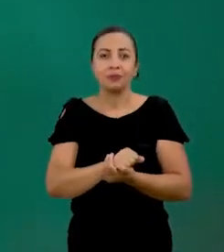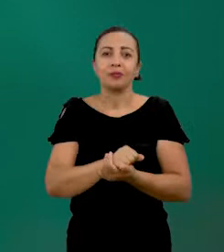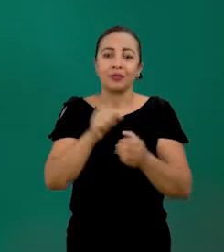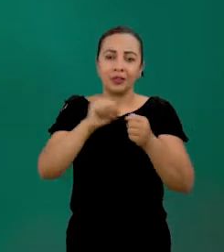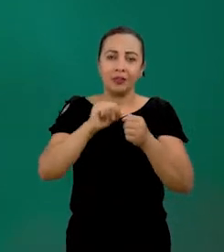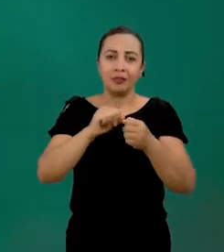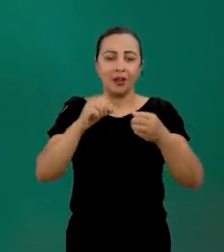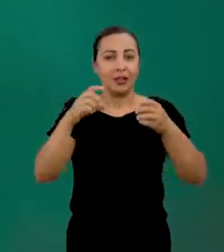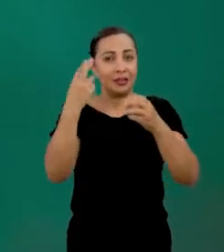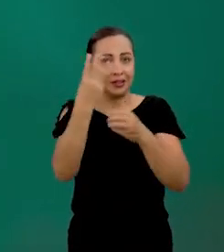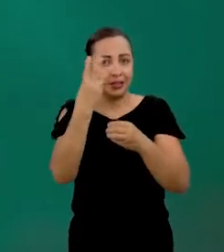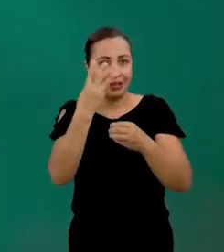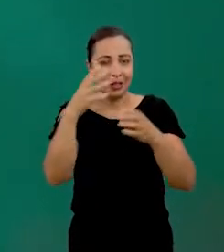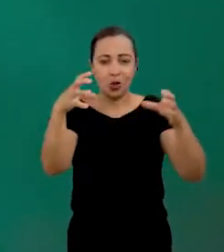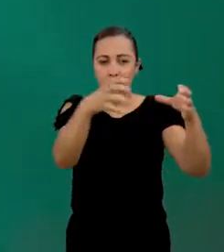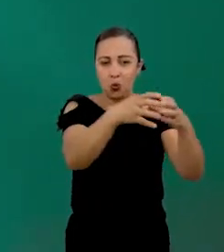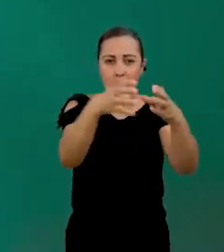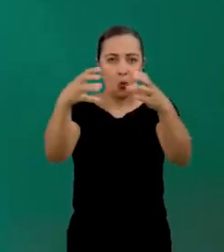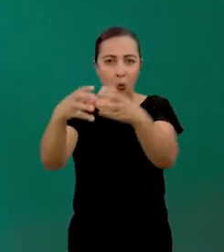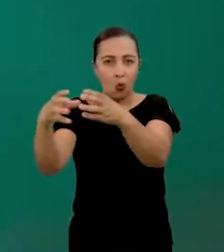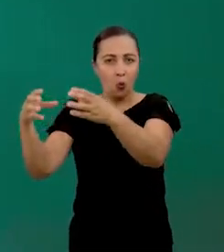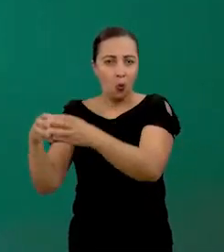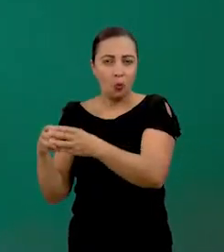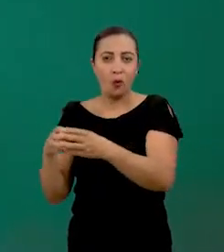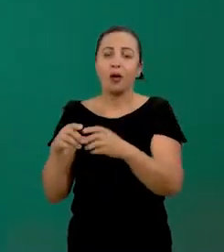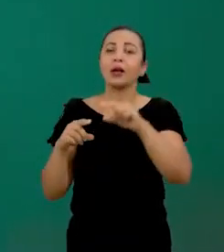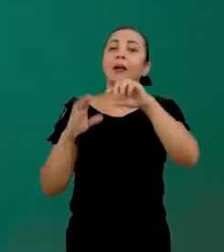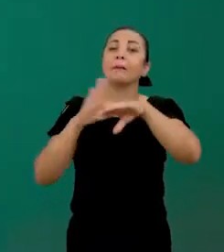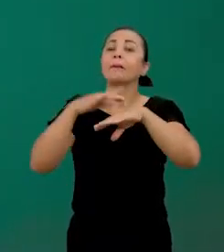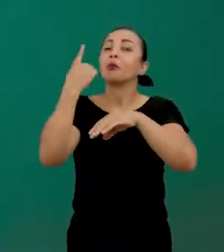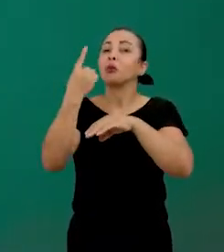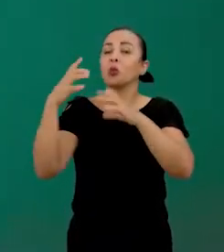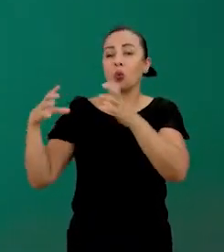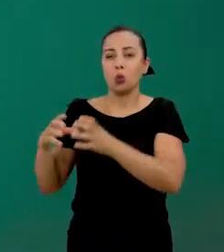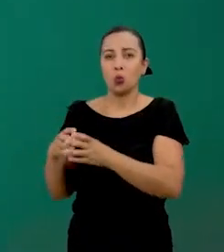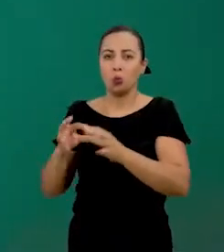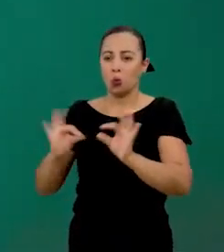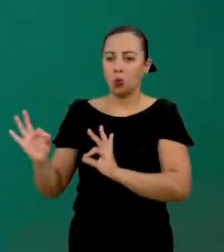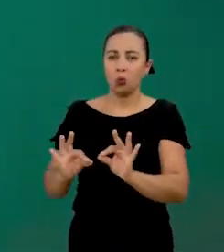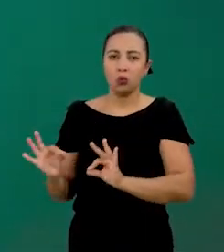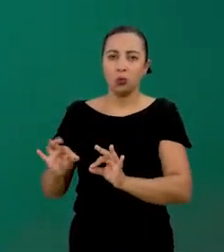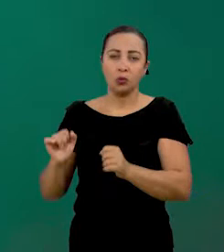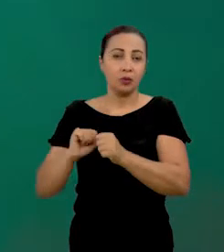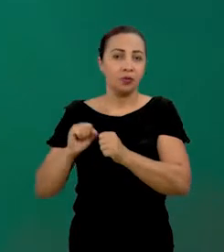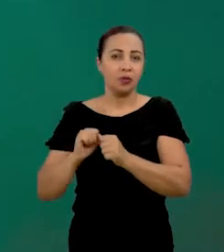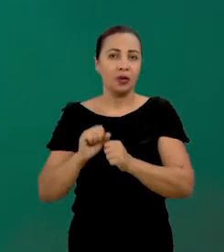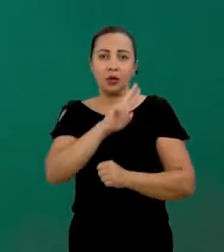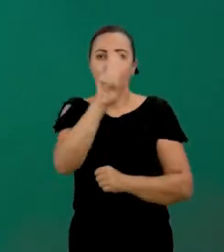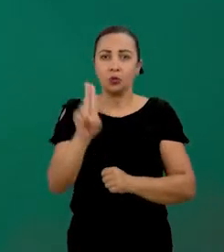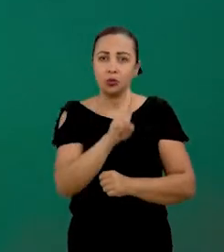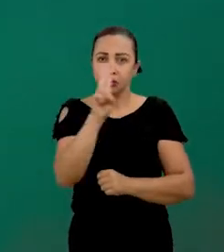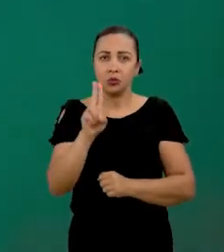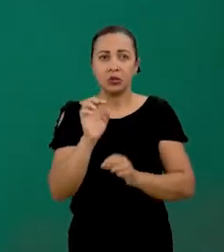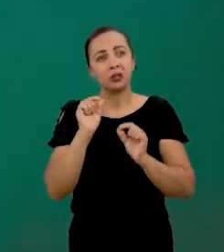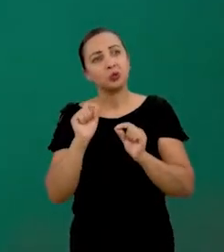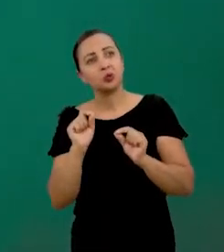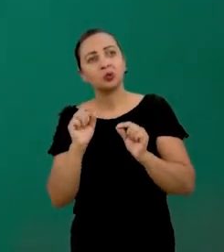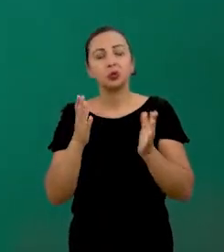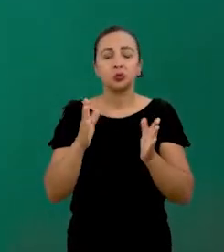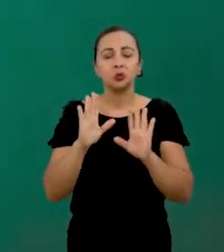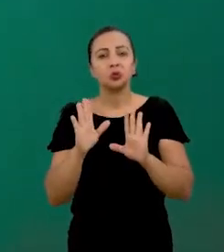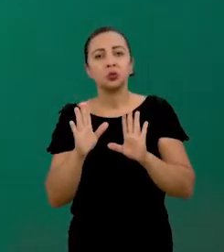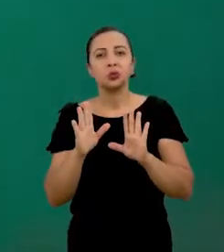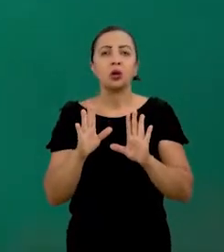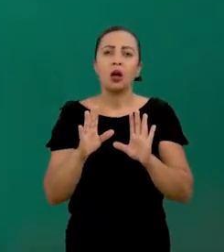3 grupos e um grupo controle. Fizemos a utilização de diferentes tratamentos,